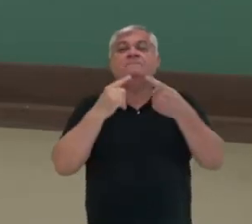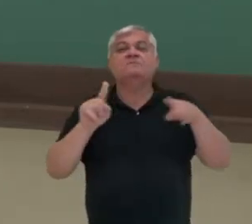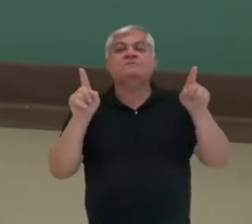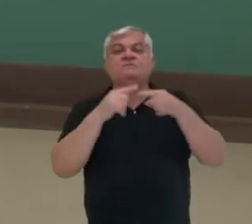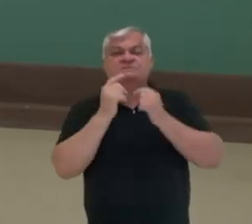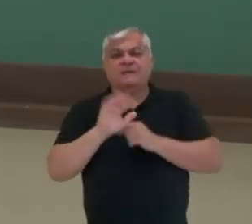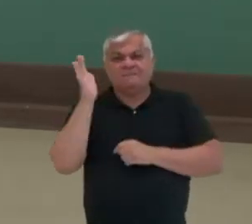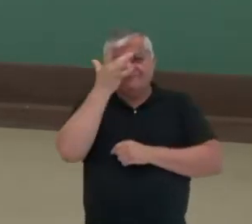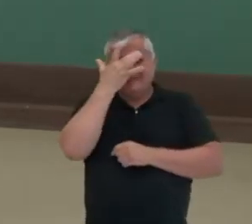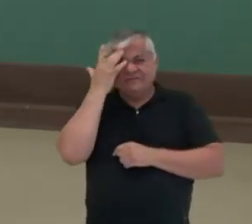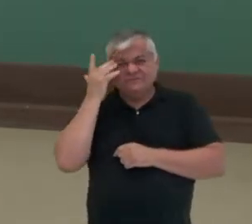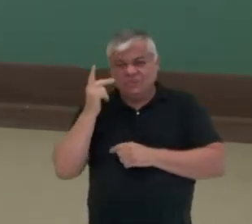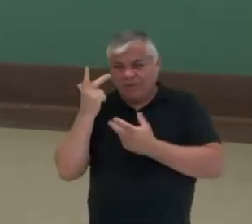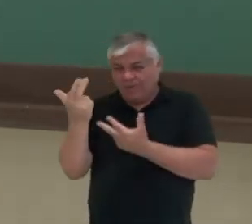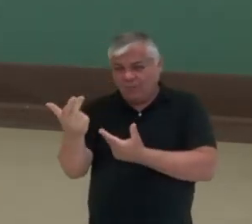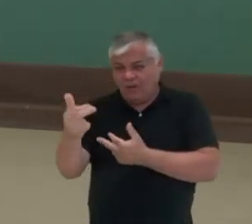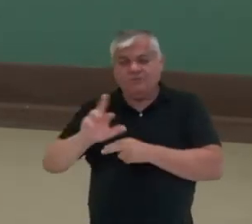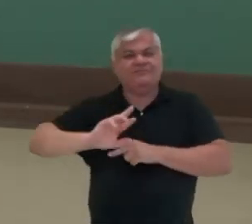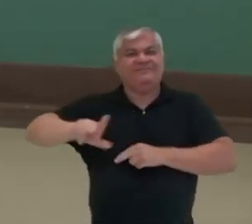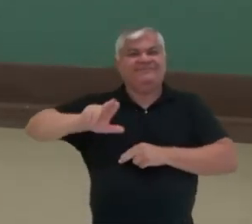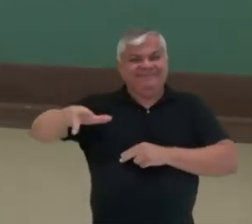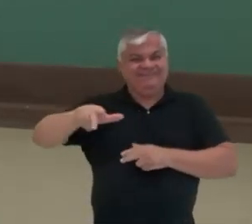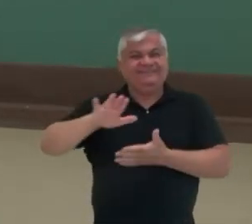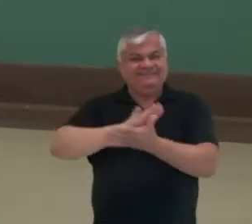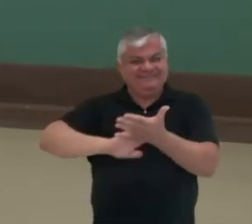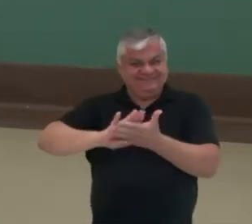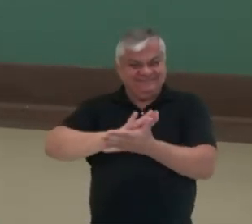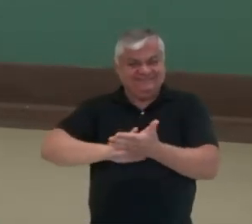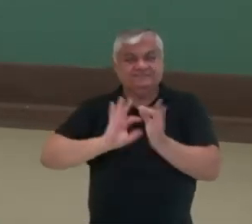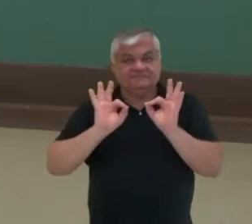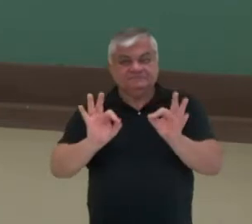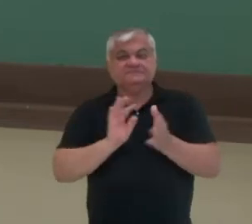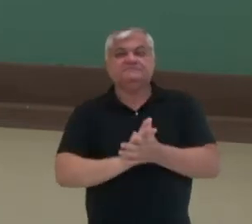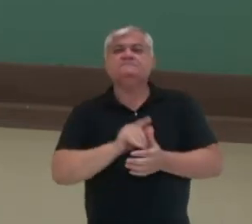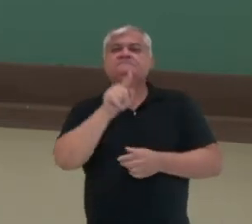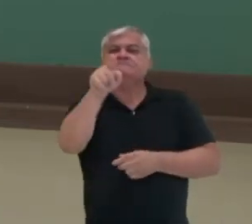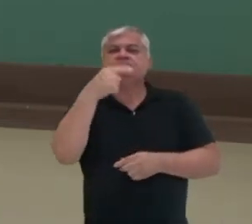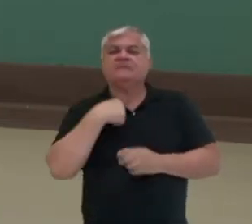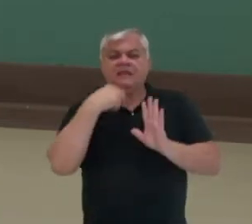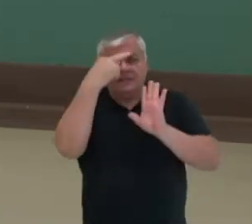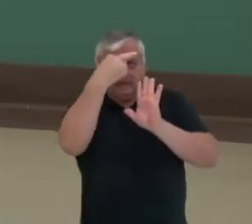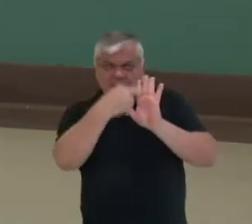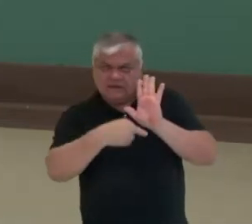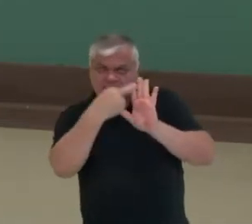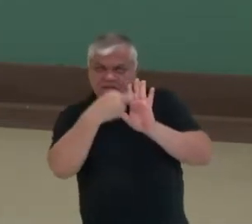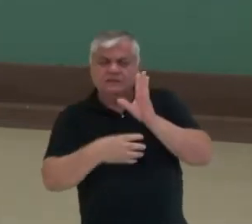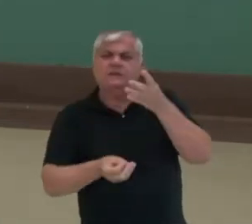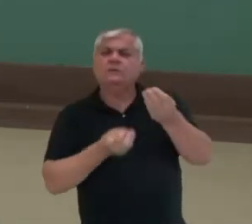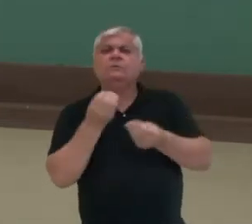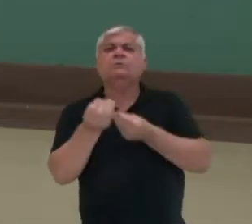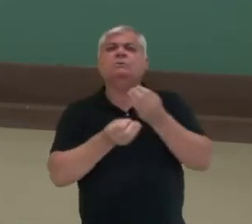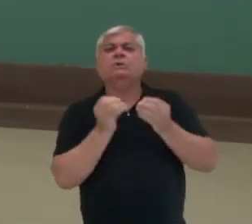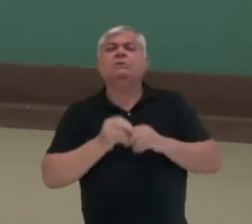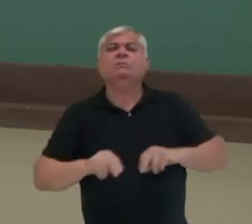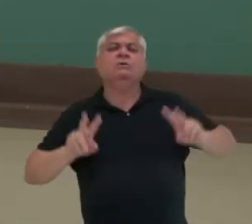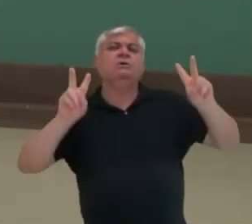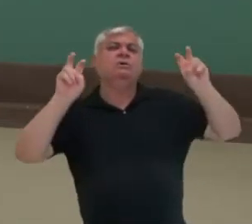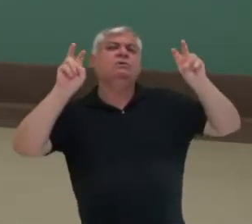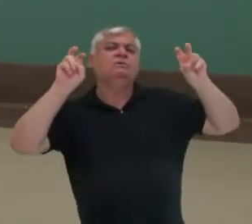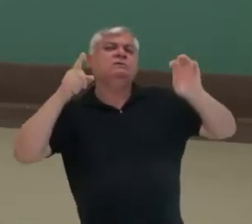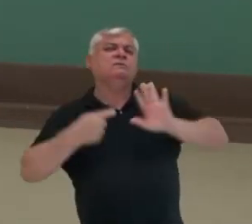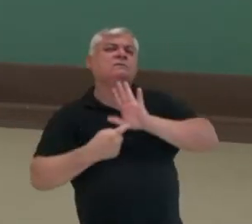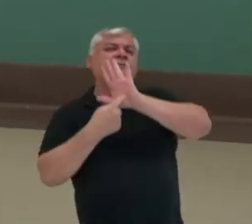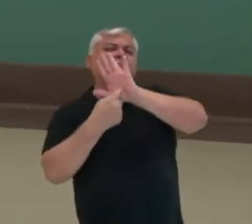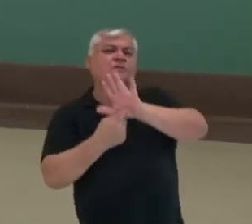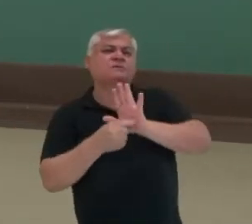Ninguém. A partir disso, você pode também fazer só contexto. De que modo o tema é retratado nesse